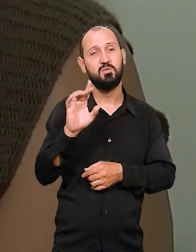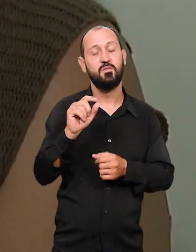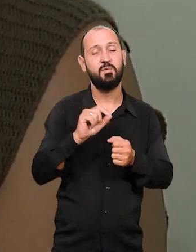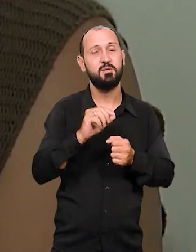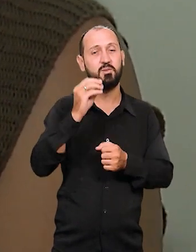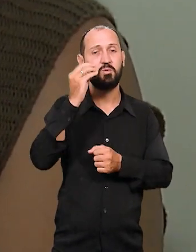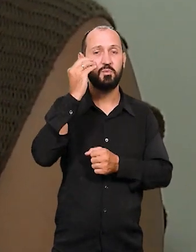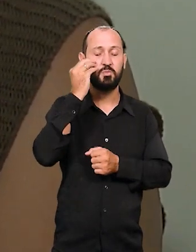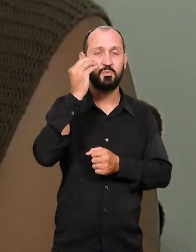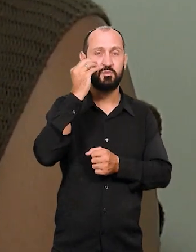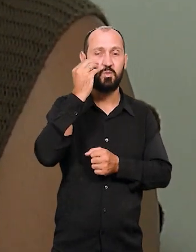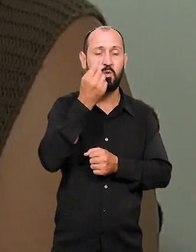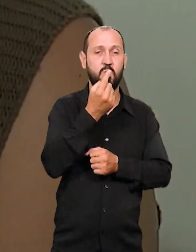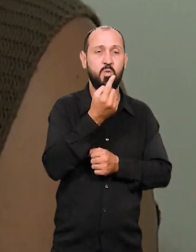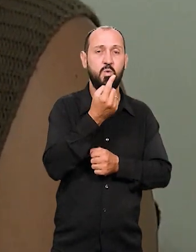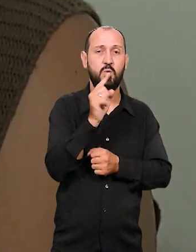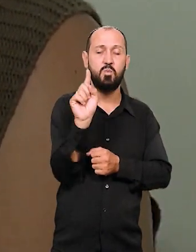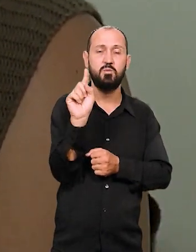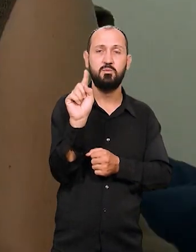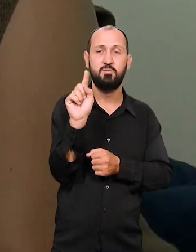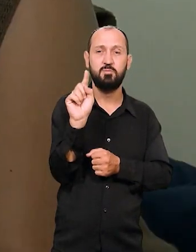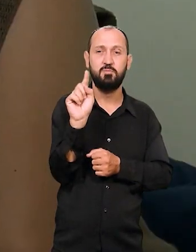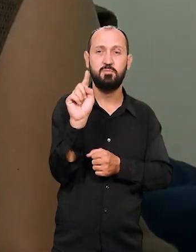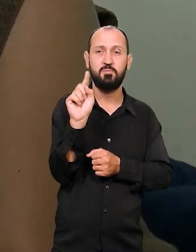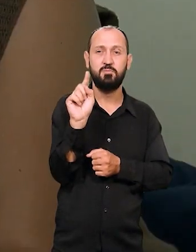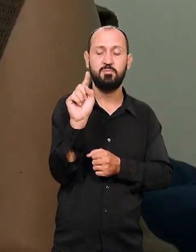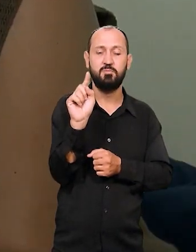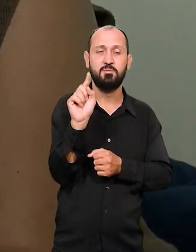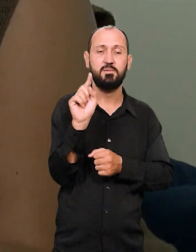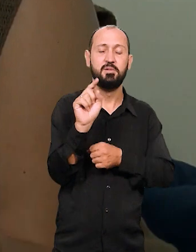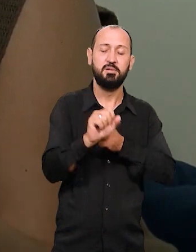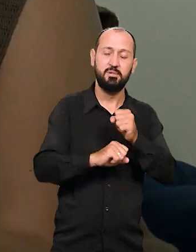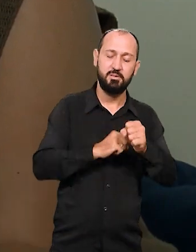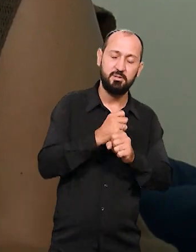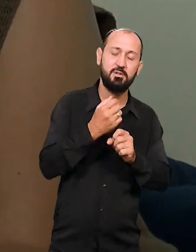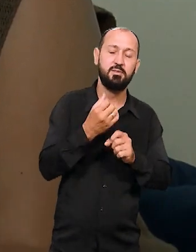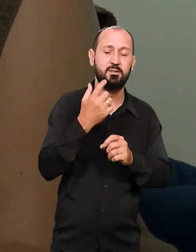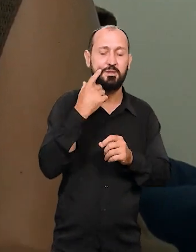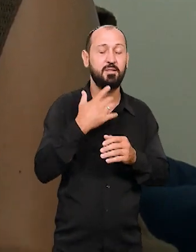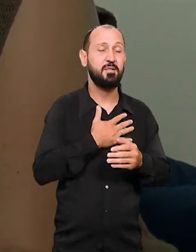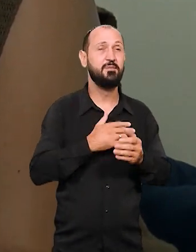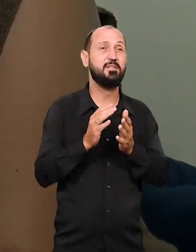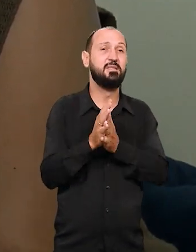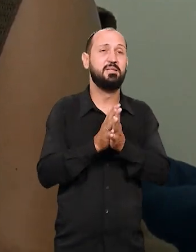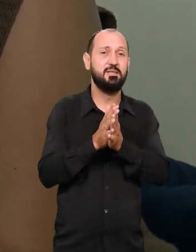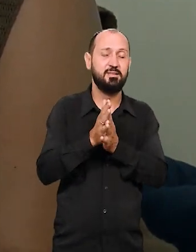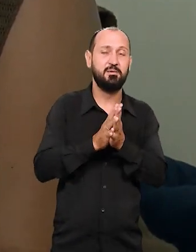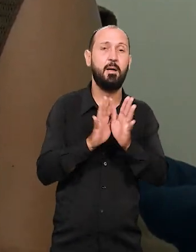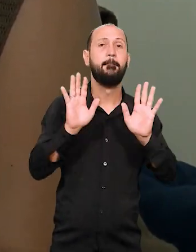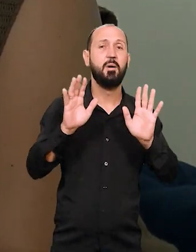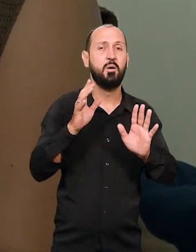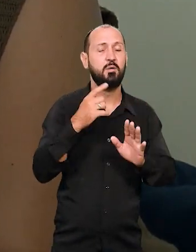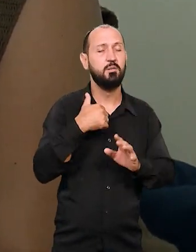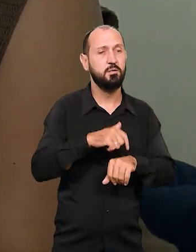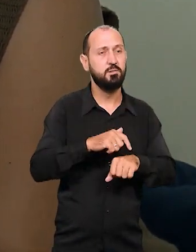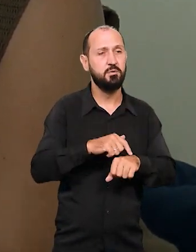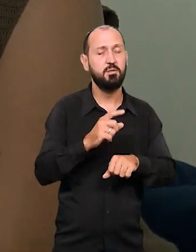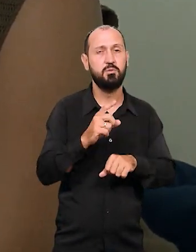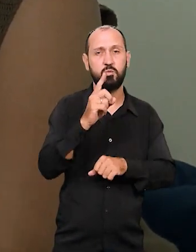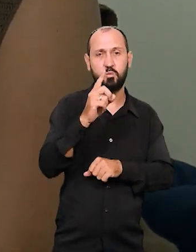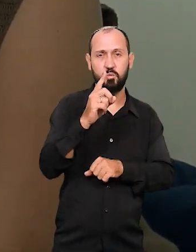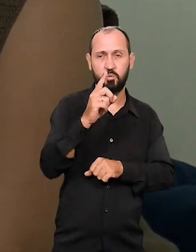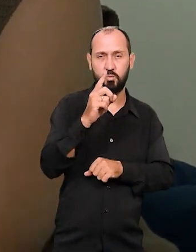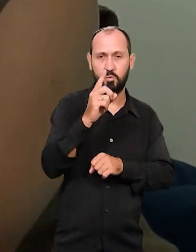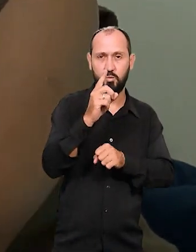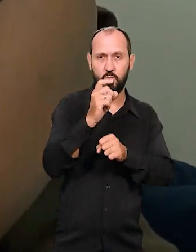só se fazia o teste uma única vez. Eu tive que esperar todo um ano e 6 meses, aquela angústia, mas graças a Deus, quando deu 1 ano e